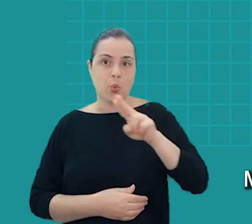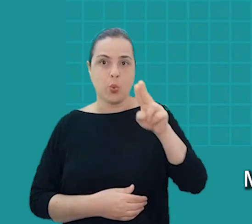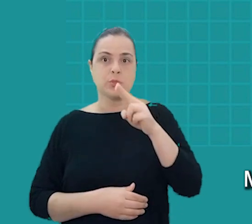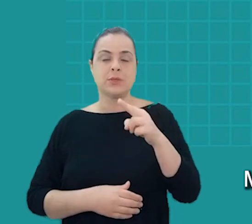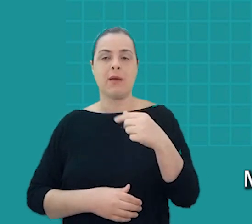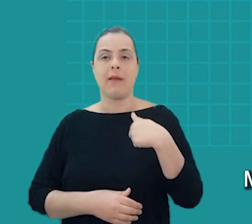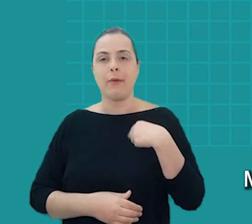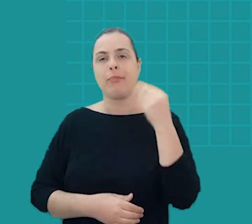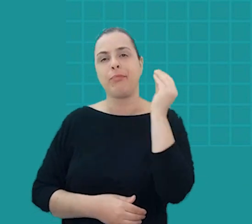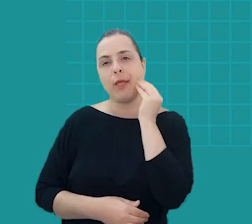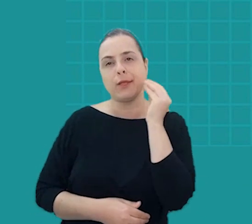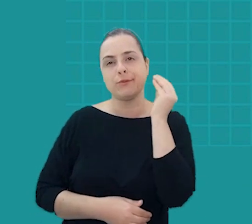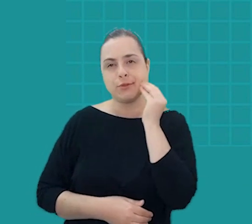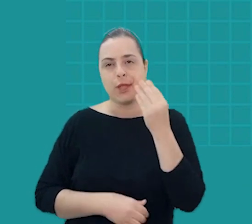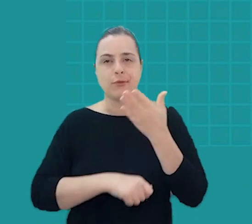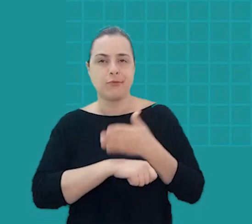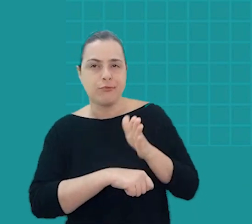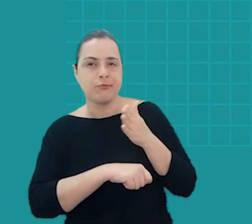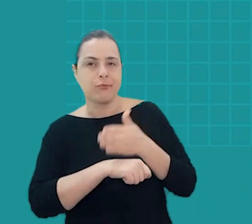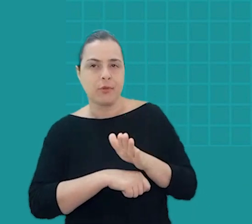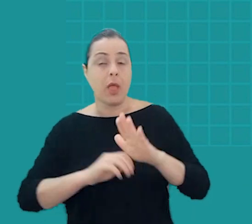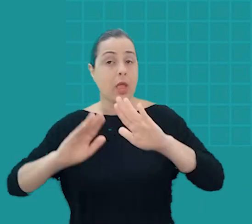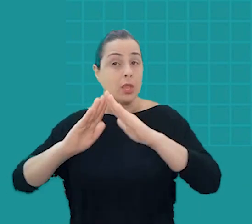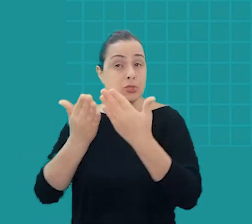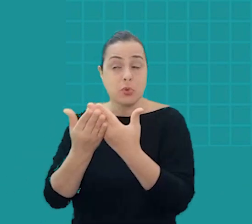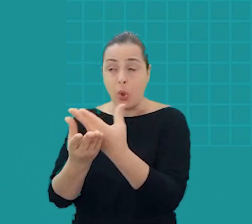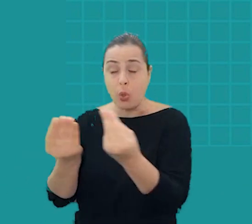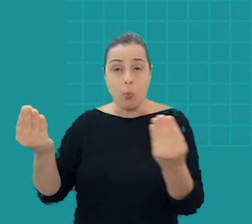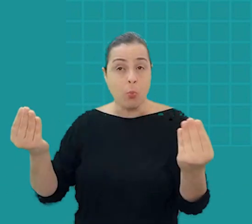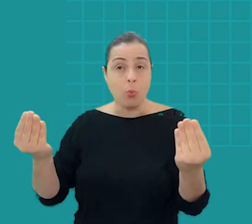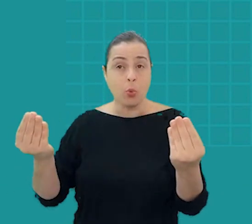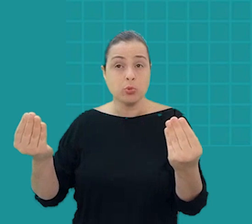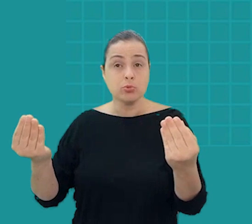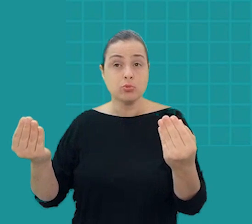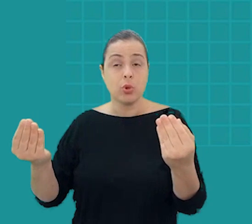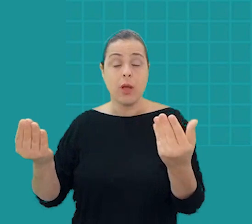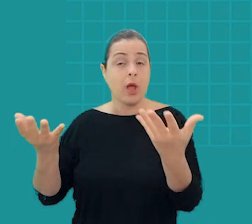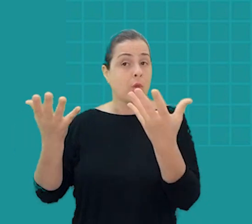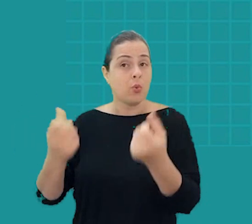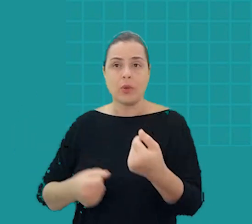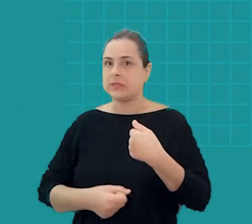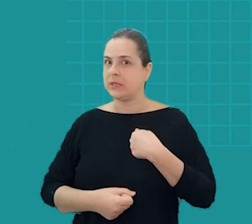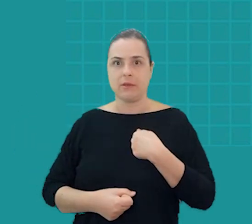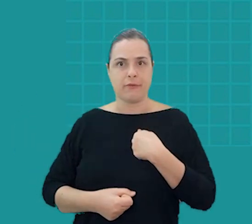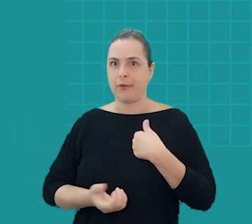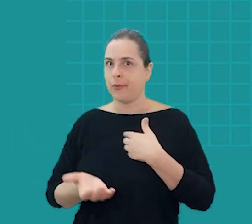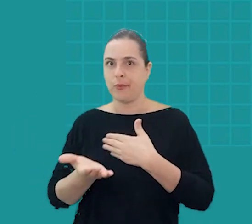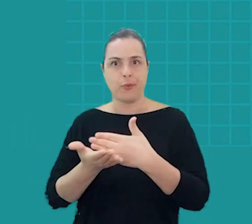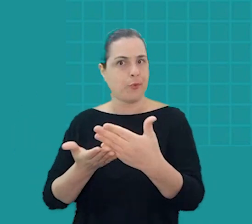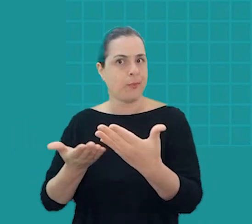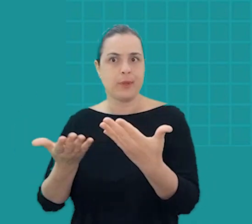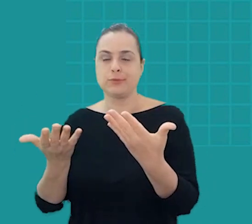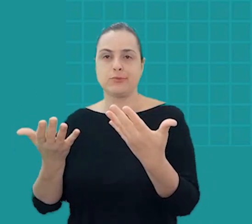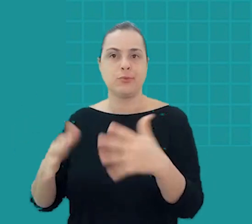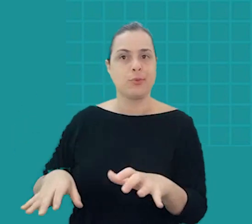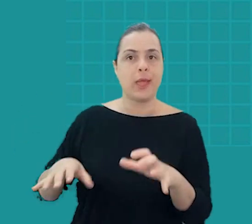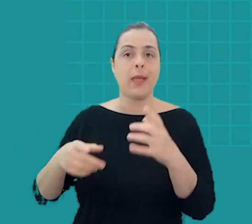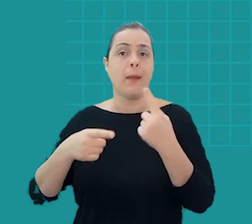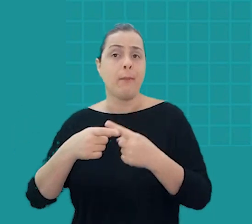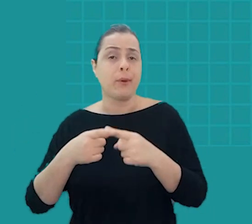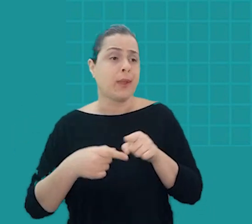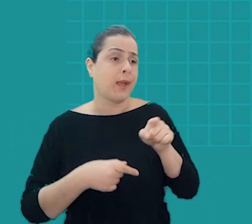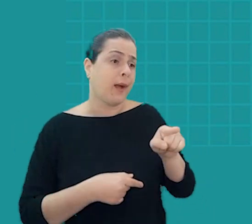muitas das escolas não me queriam aceitar no início. Falar, Thierry é surdo, a gente não